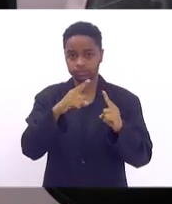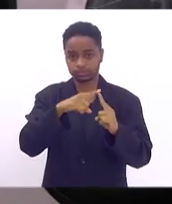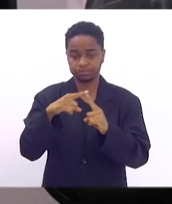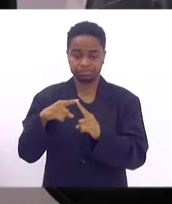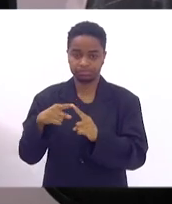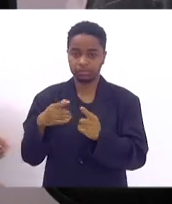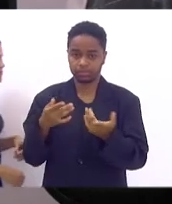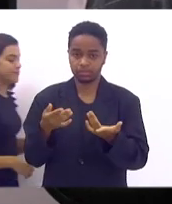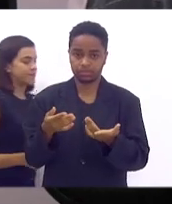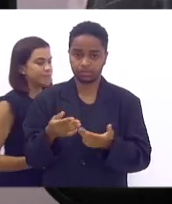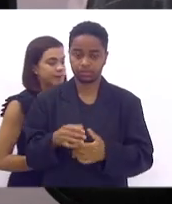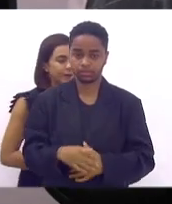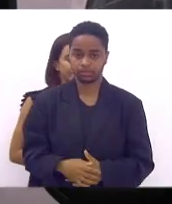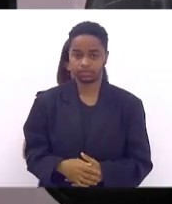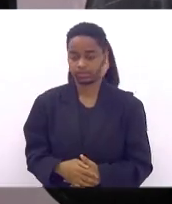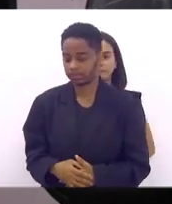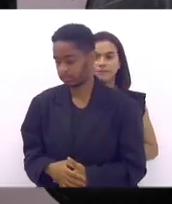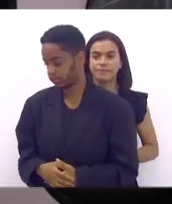violências